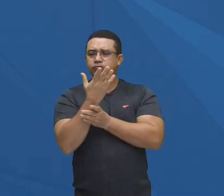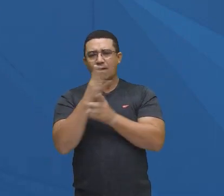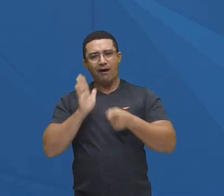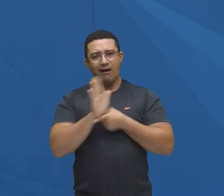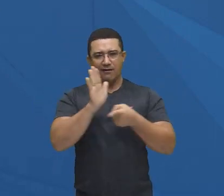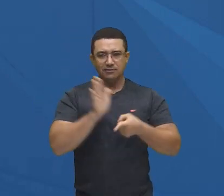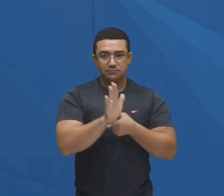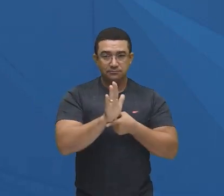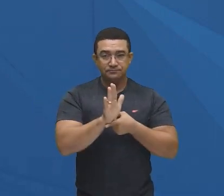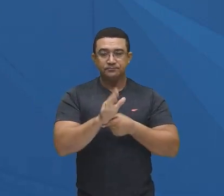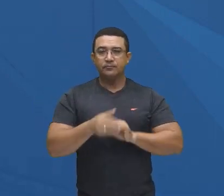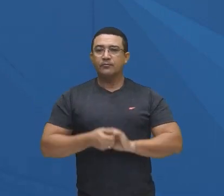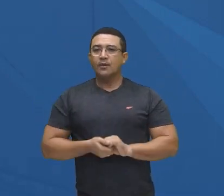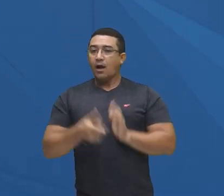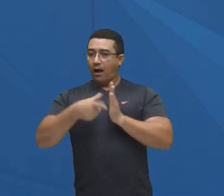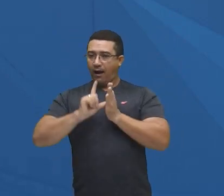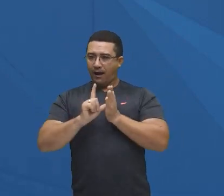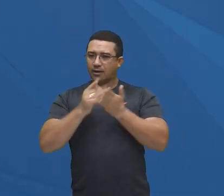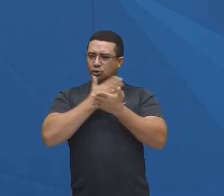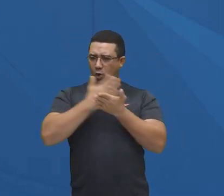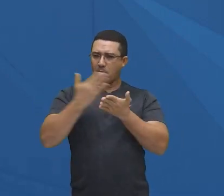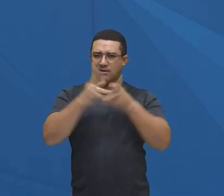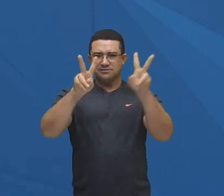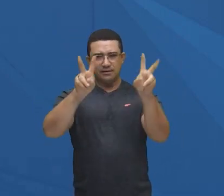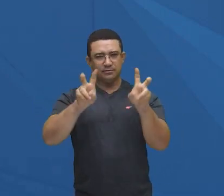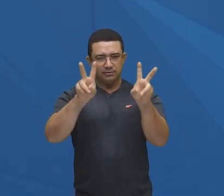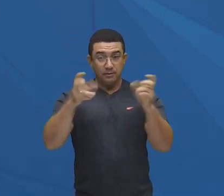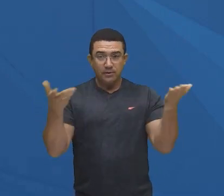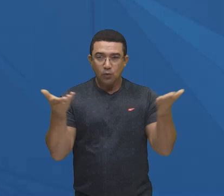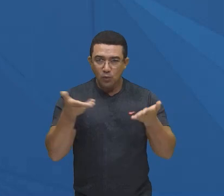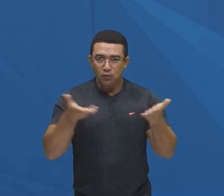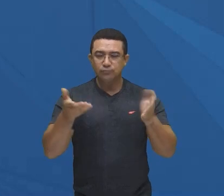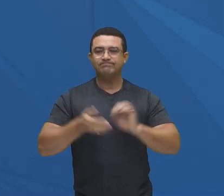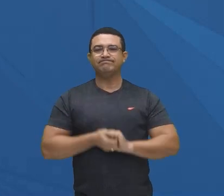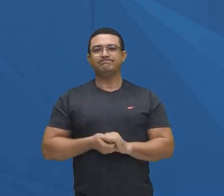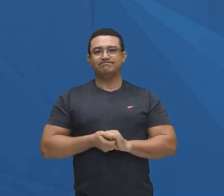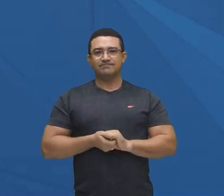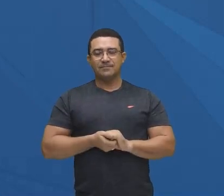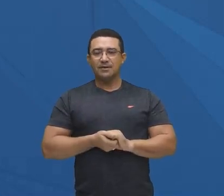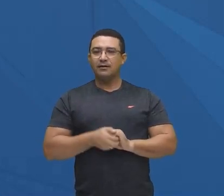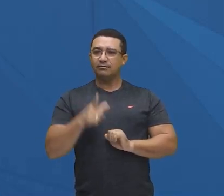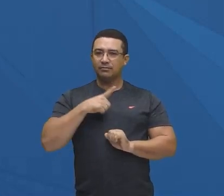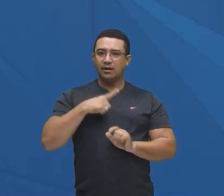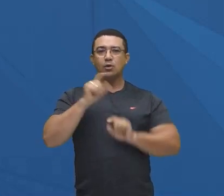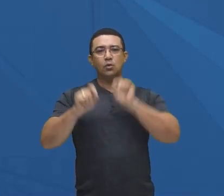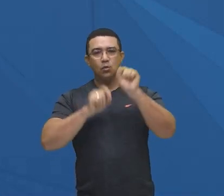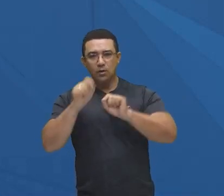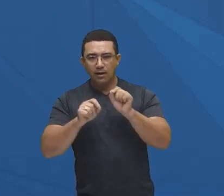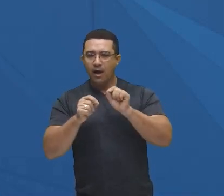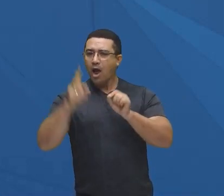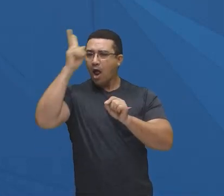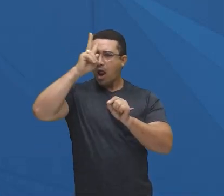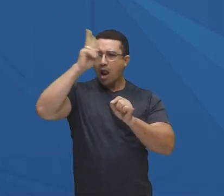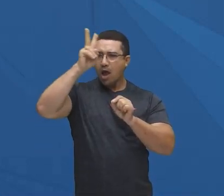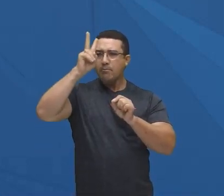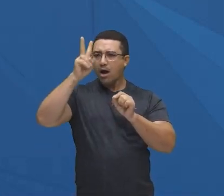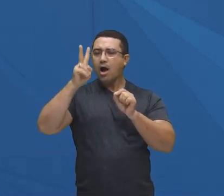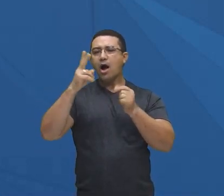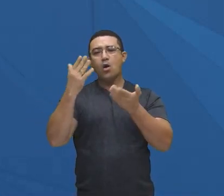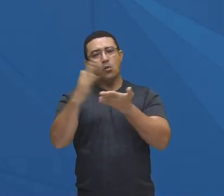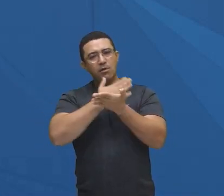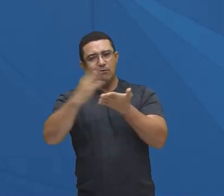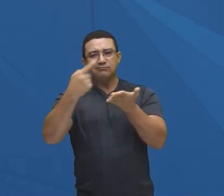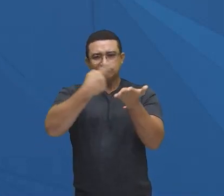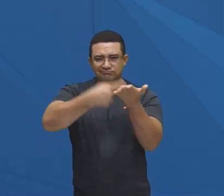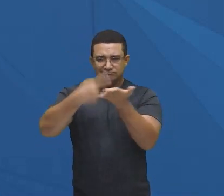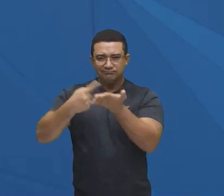antes da gente começar a discussão sobre o nosso tema de hoje, a gente tem os nossos acordos e eu vou lembrar para vocês, tá bom?